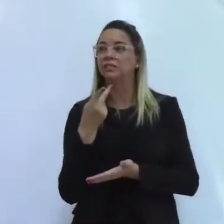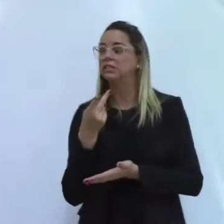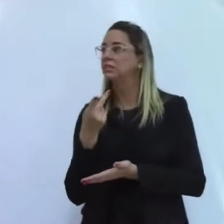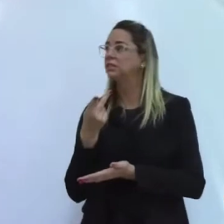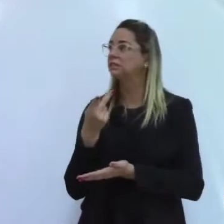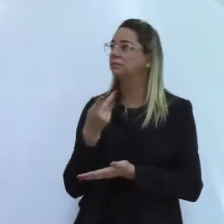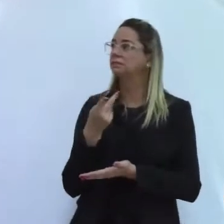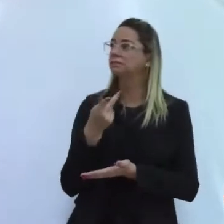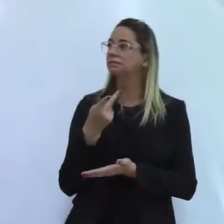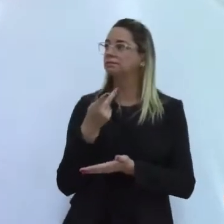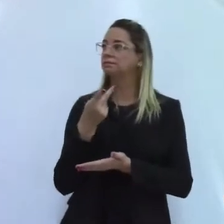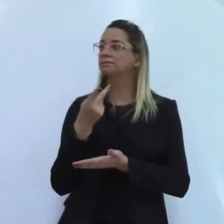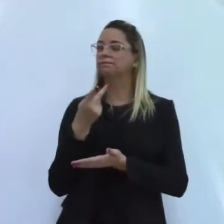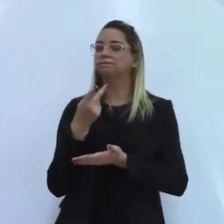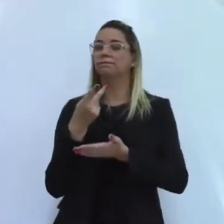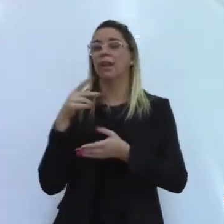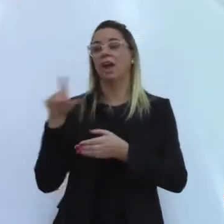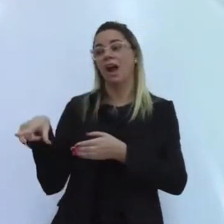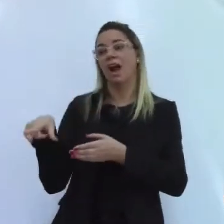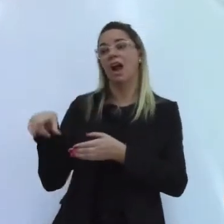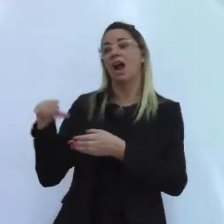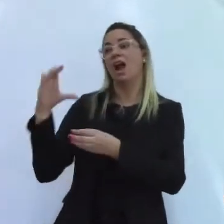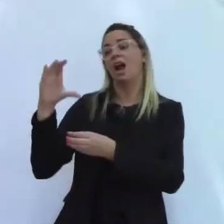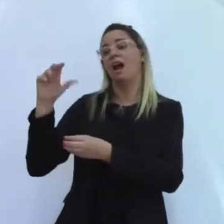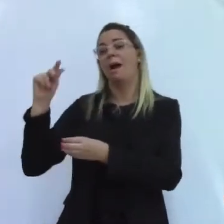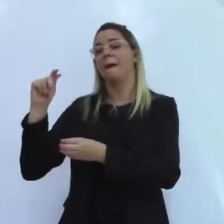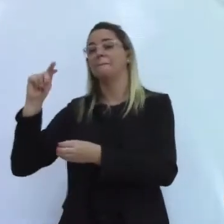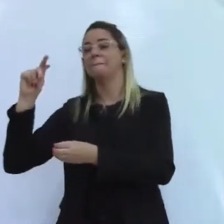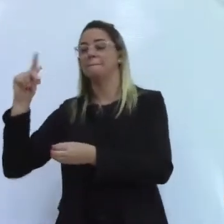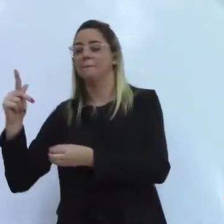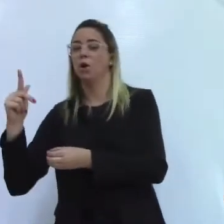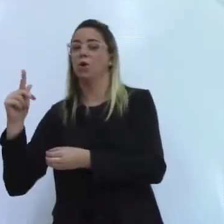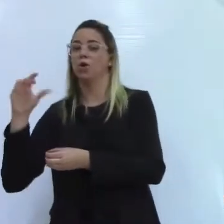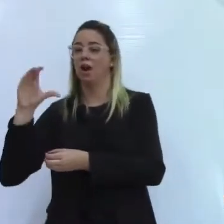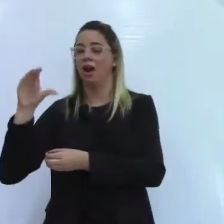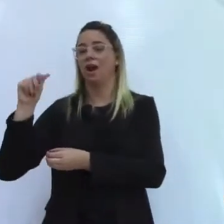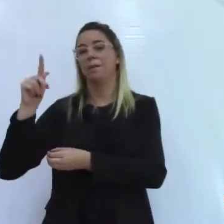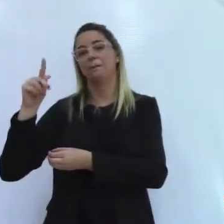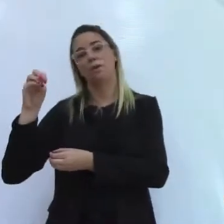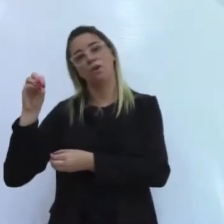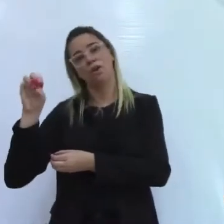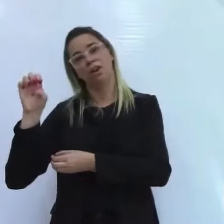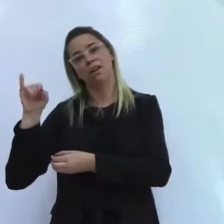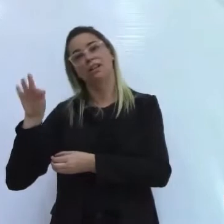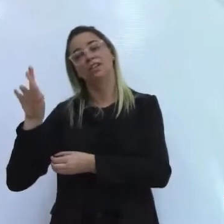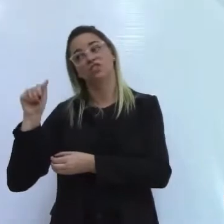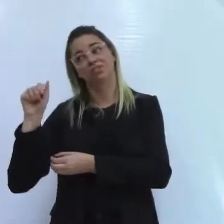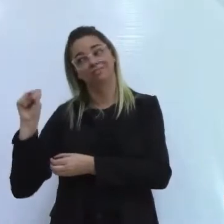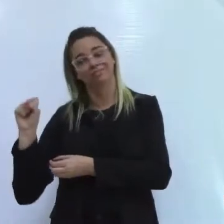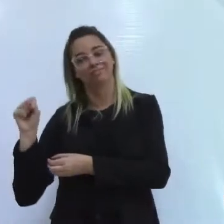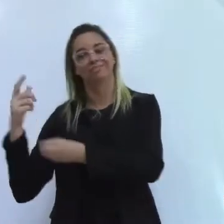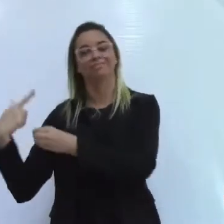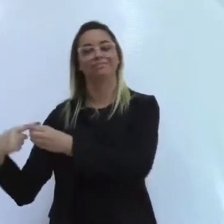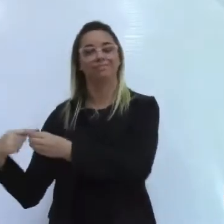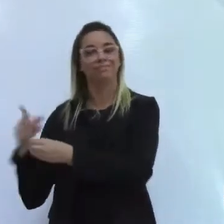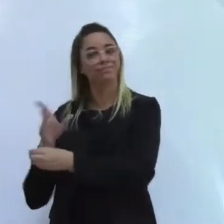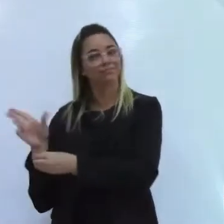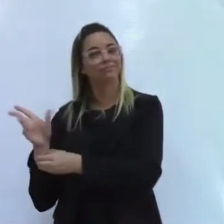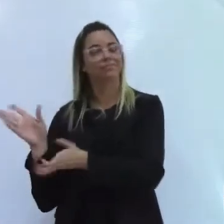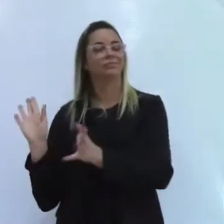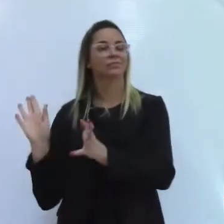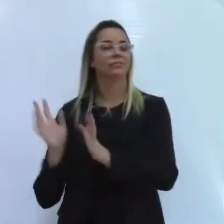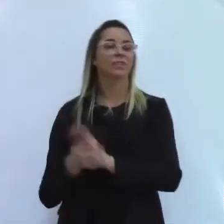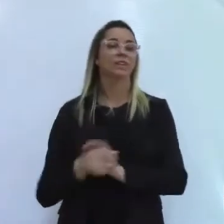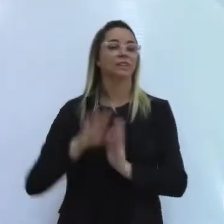da eleição de Capoeiras. Se você chegar nos bairros de São Bento do Una, todos eles